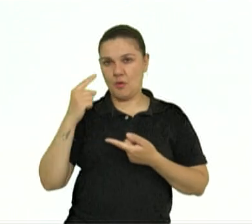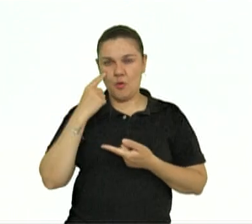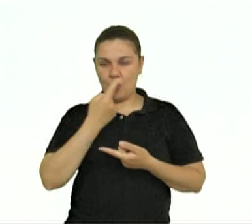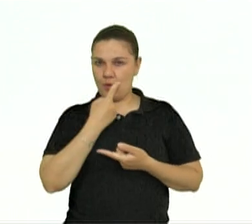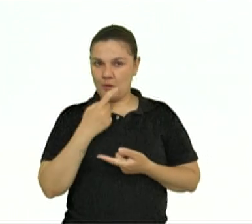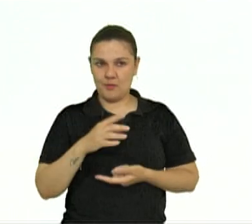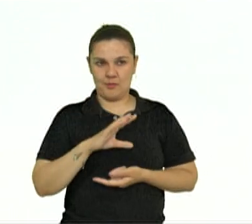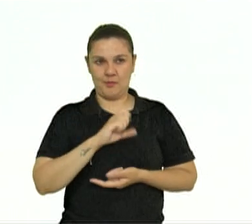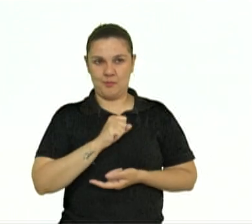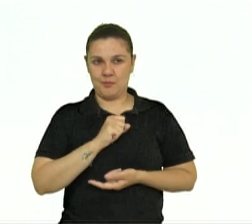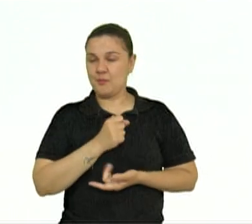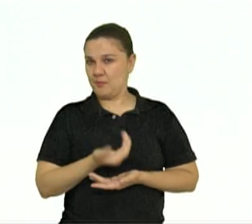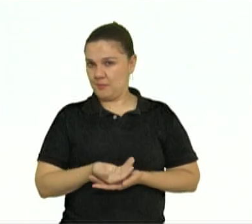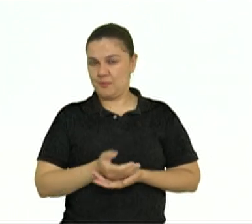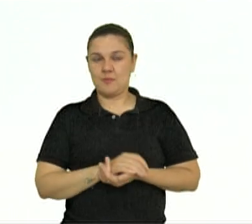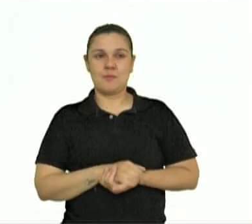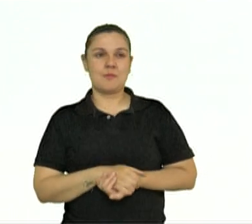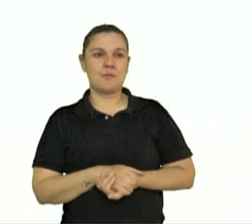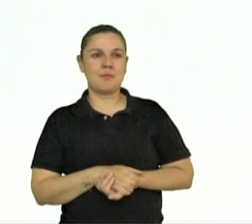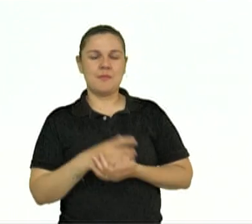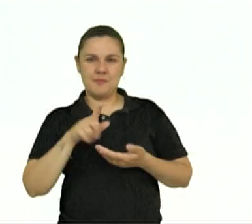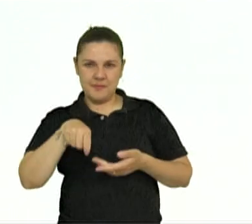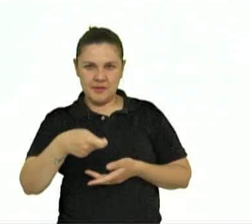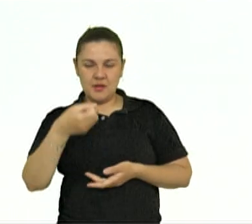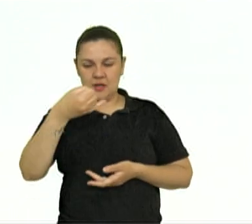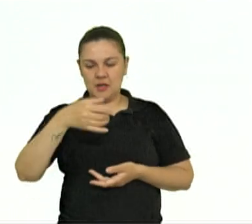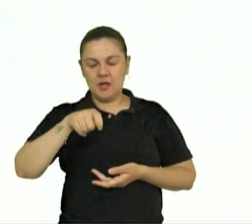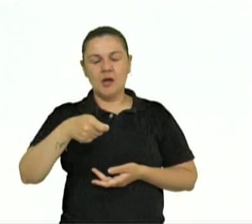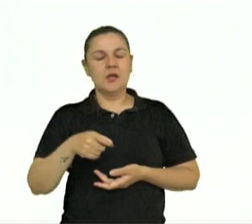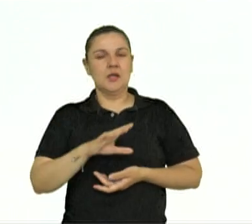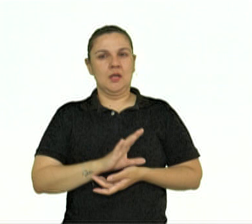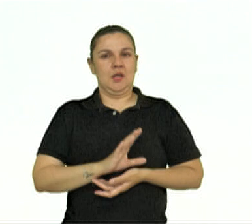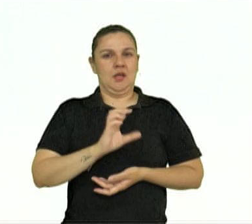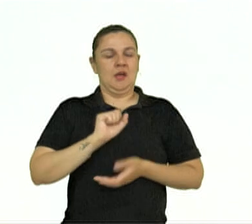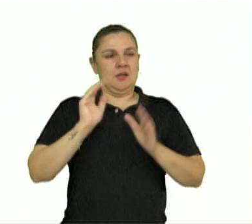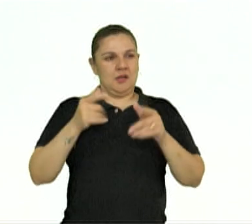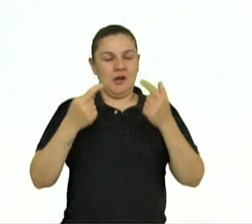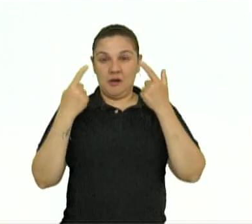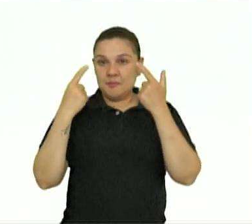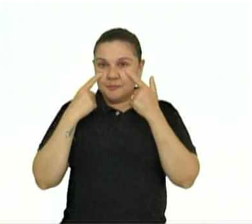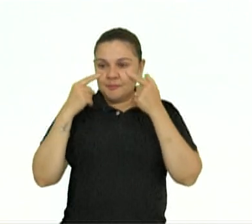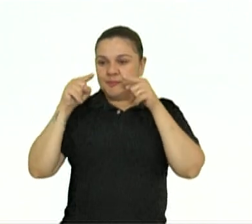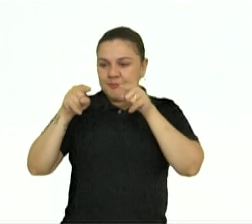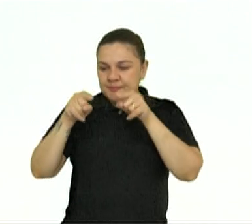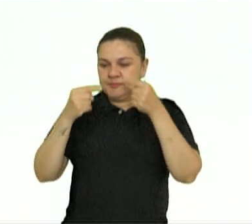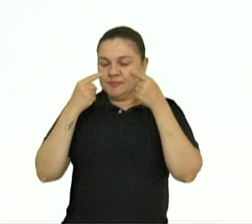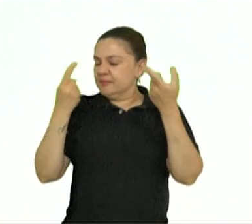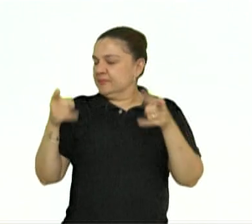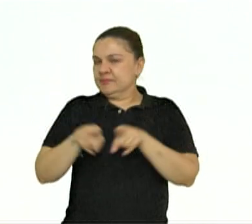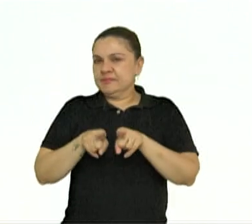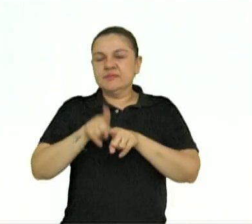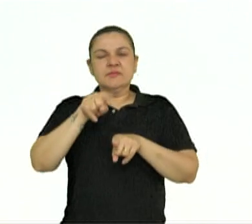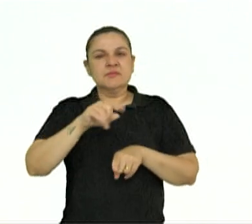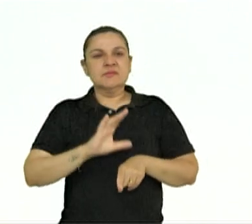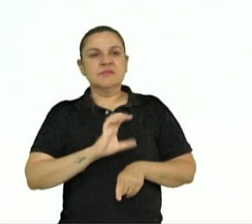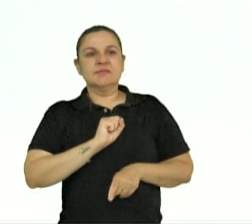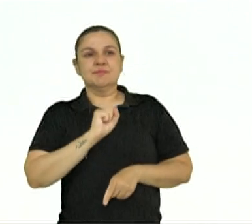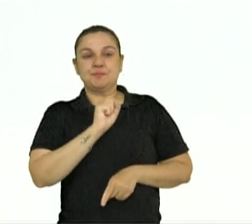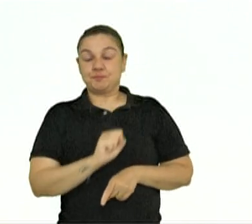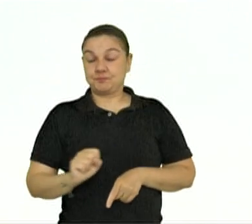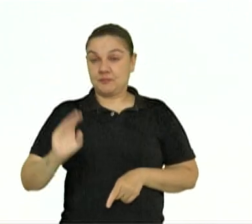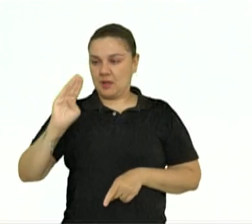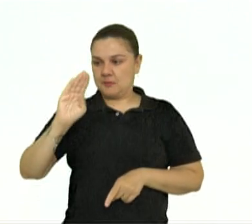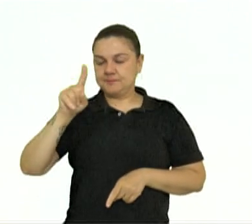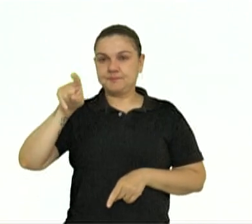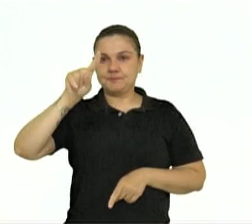do amor. Será que está passando ali essa imagem? Será que significa os olhos do amor, já que eu tenho olhos e também tenho amor? Depois, é